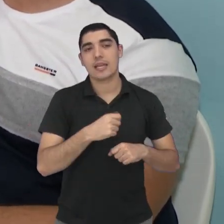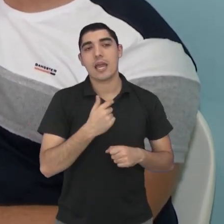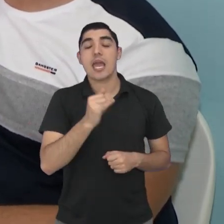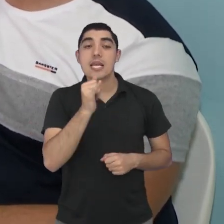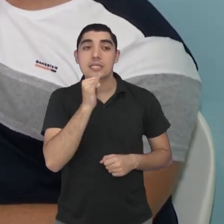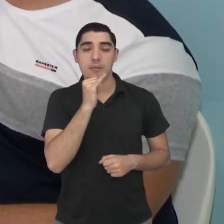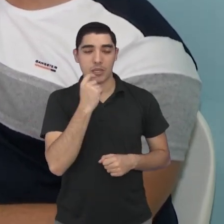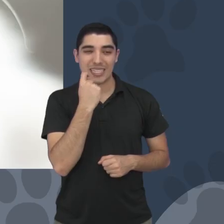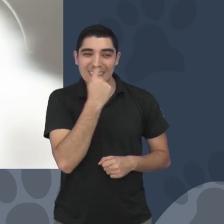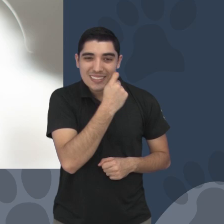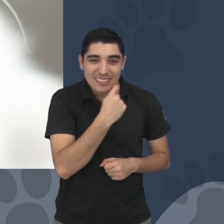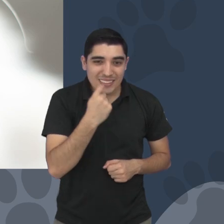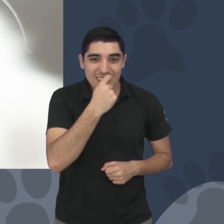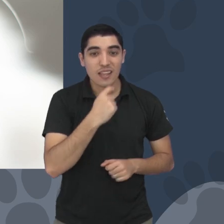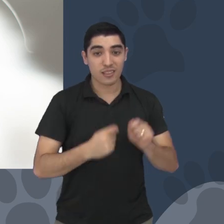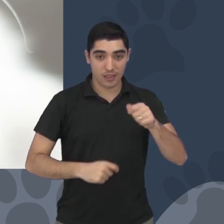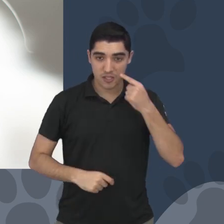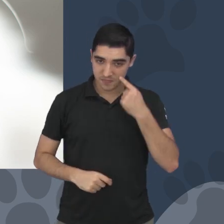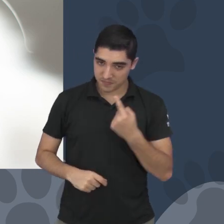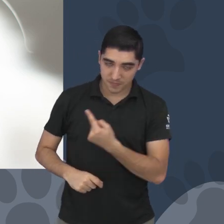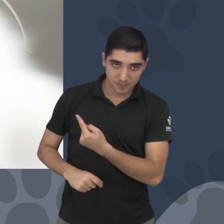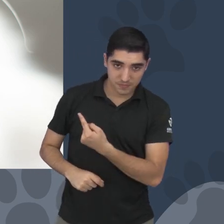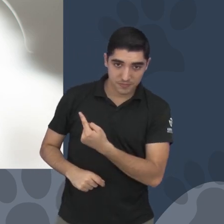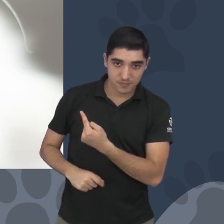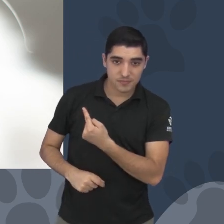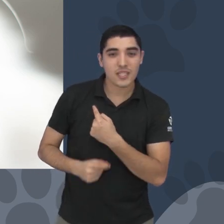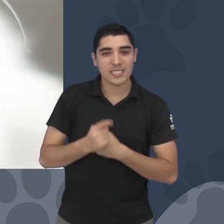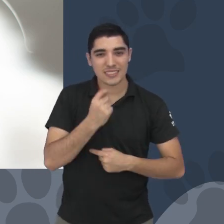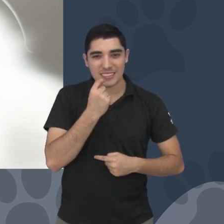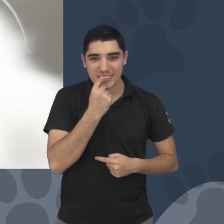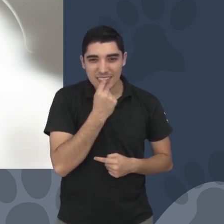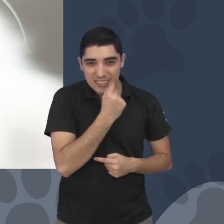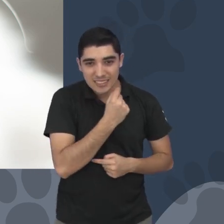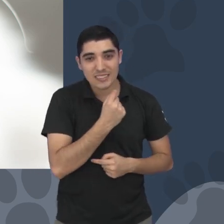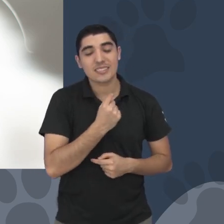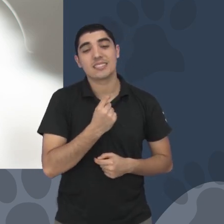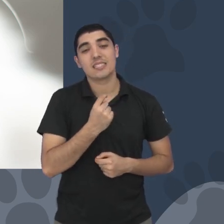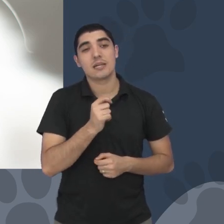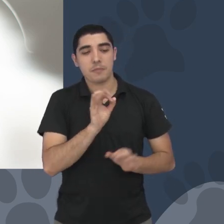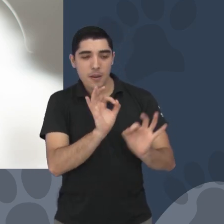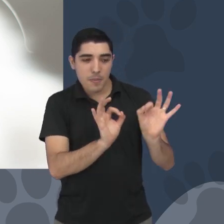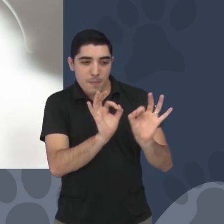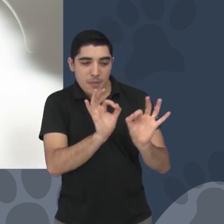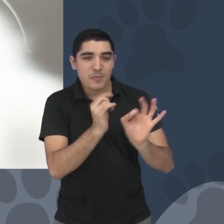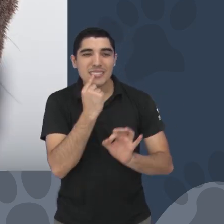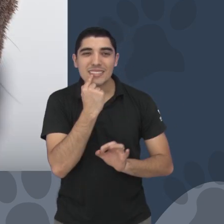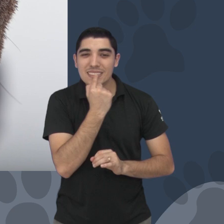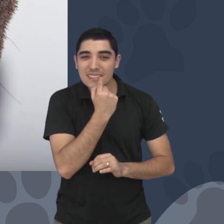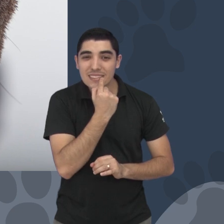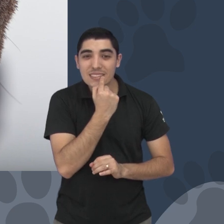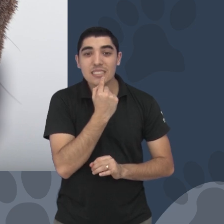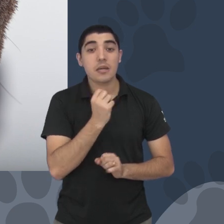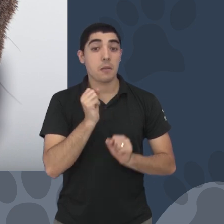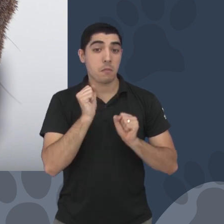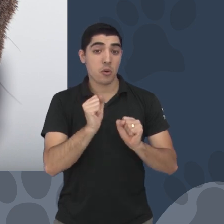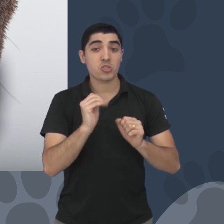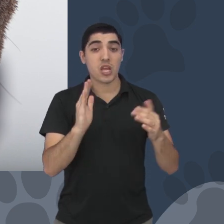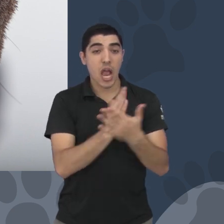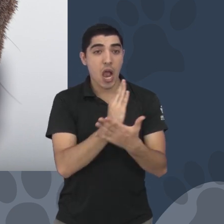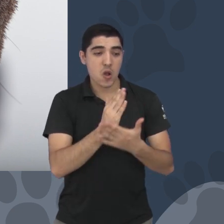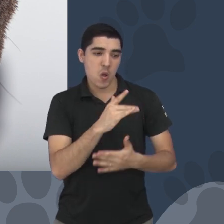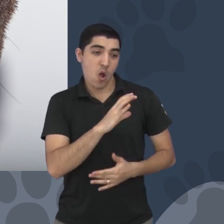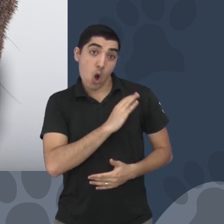pode ser utilizada, né, a correção ortodôntica dos dentes. Alguns profissionais podem fazer por estética,